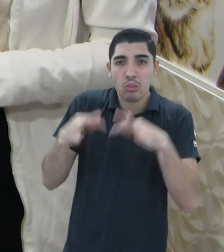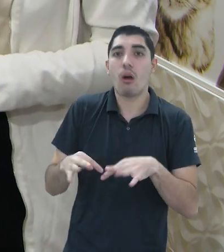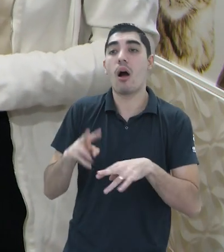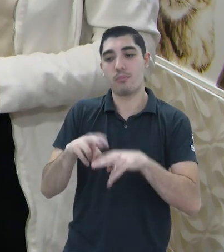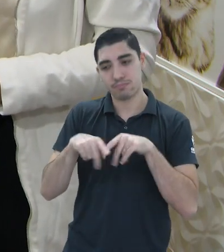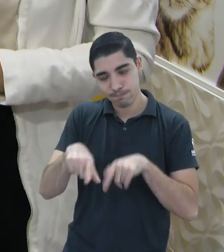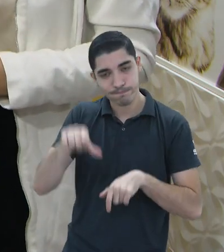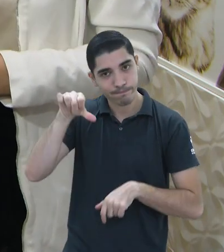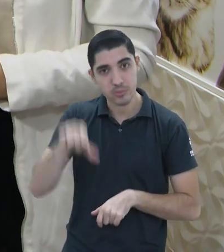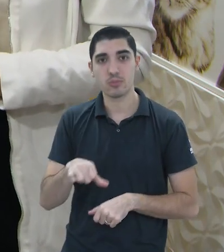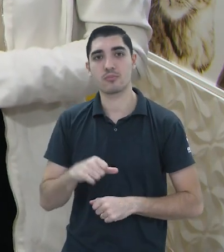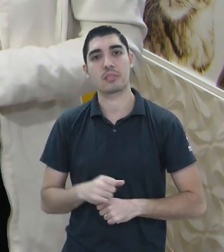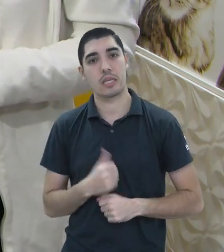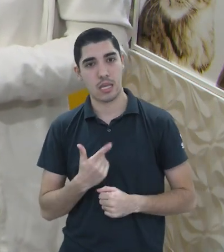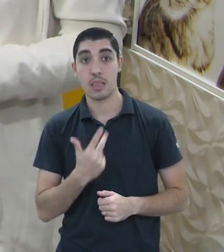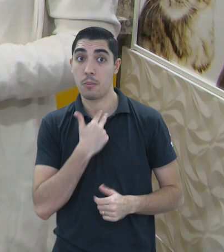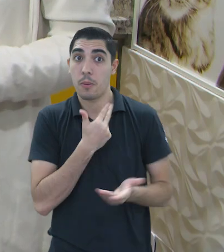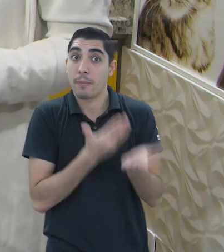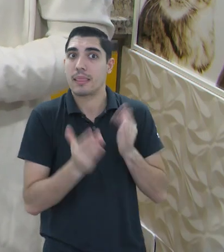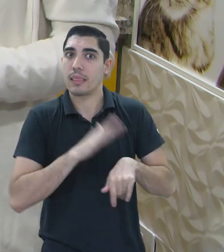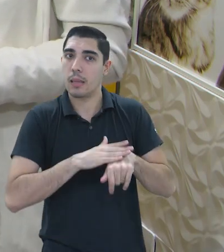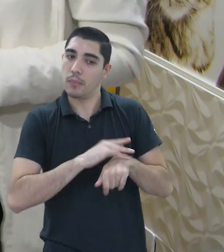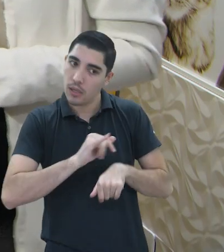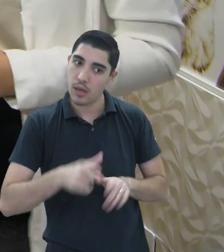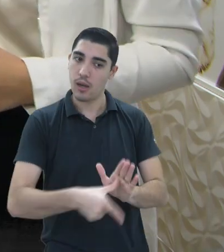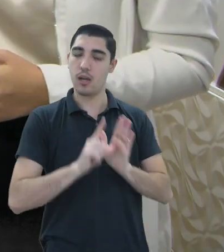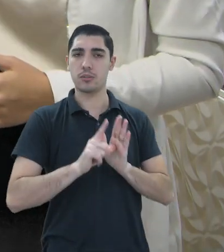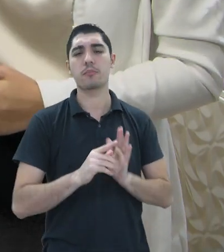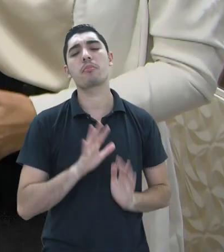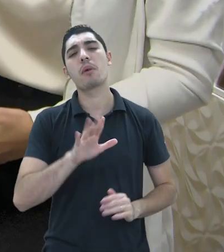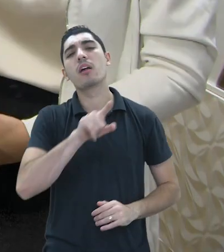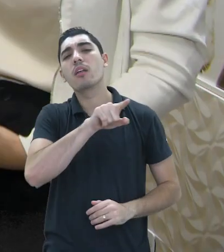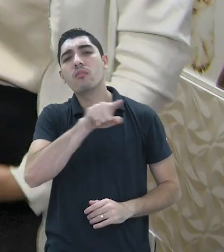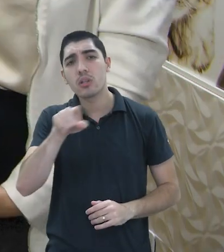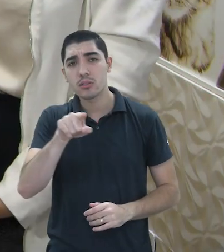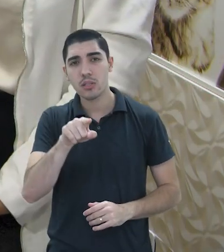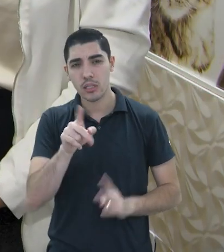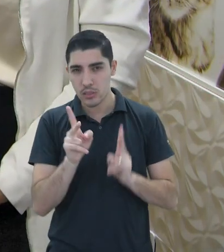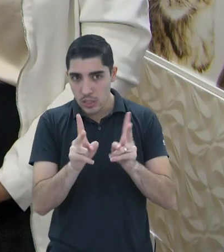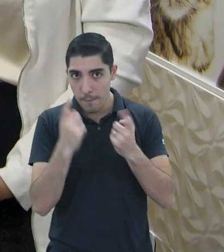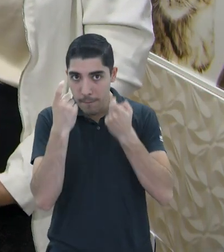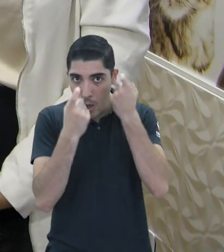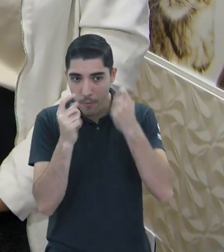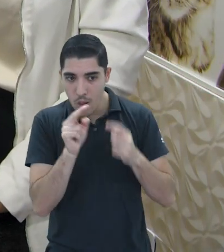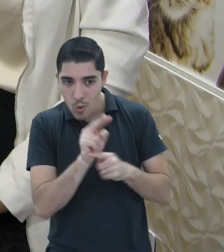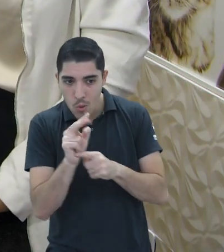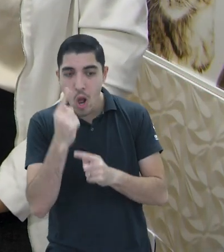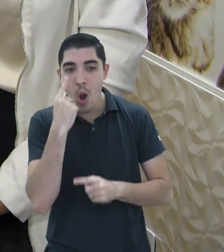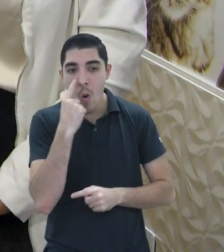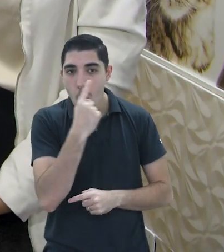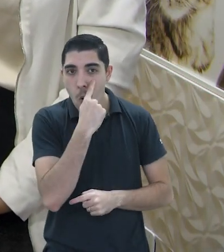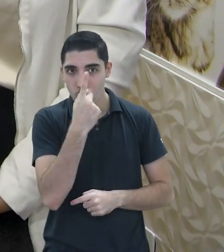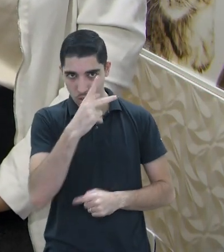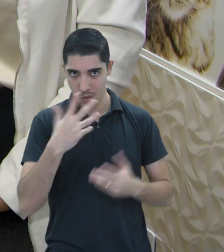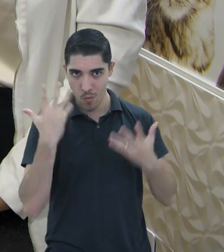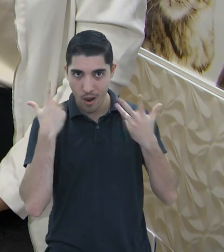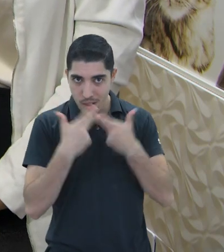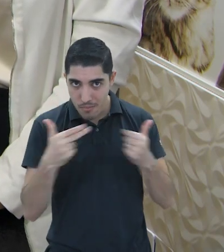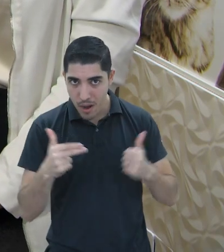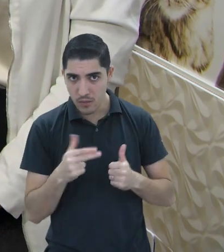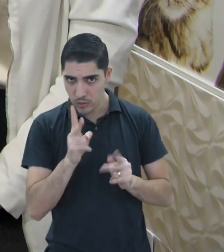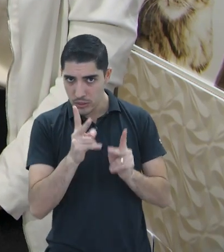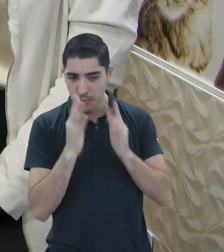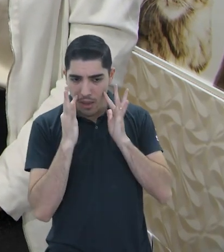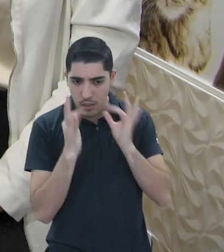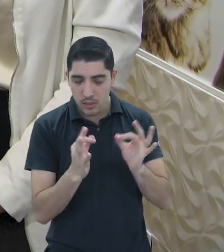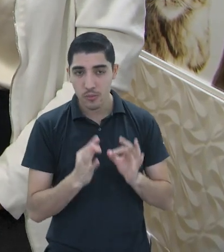dor. Para não perder tempo, né? Exatamente. E você aí, você tá de olho nos olhinhos dos seus bichinhos dentro de casa? Tá reparando?